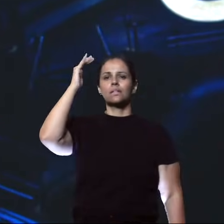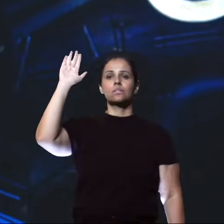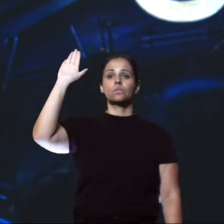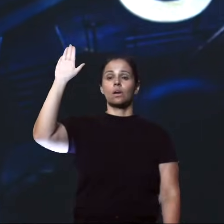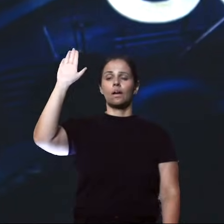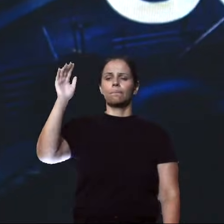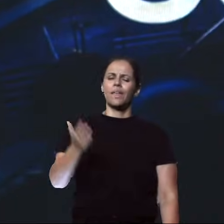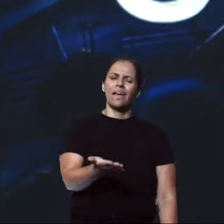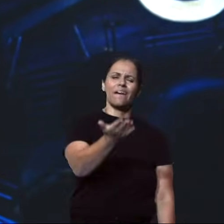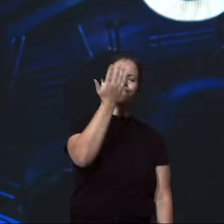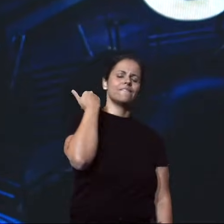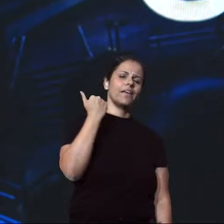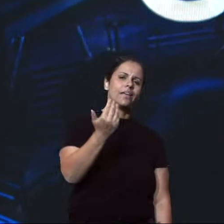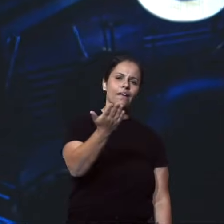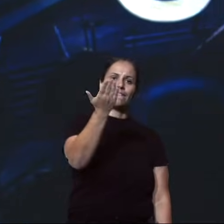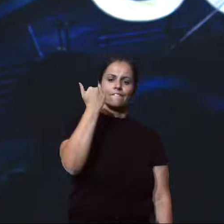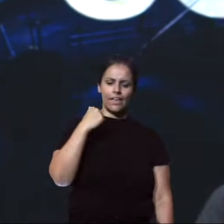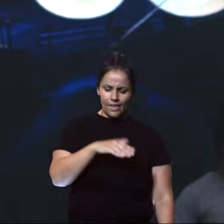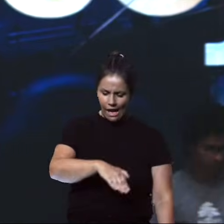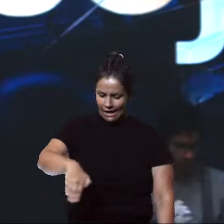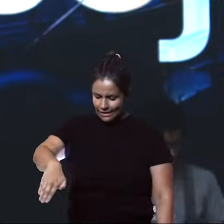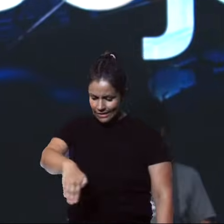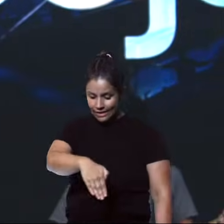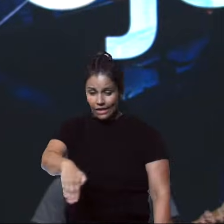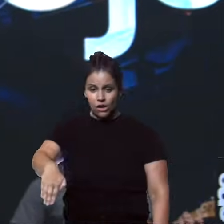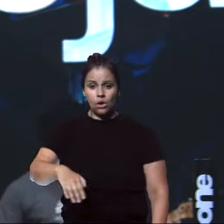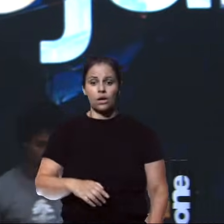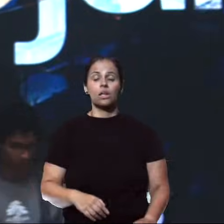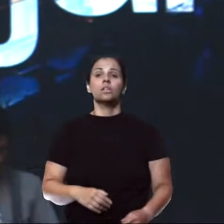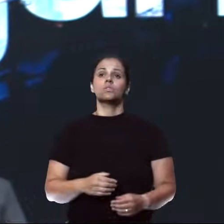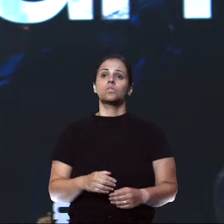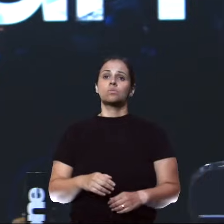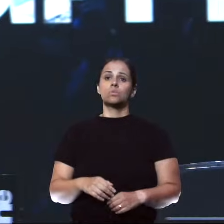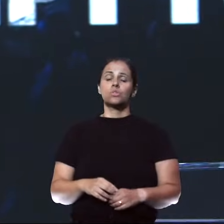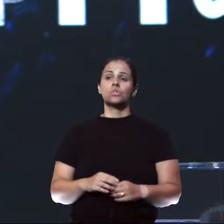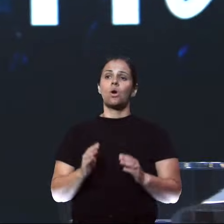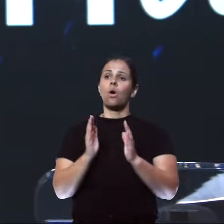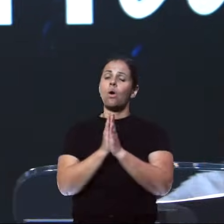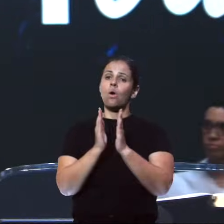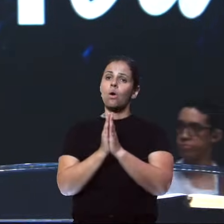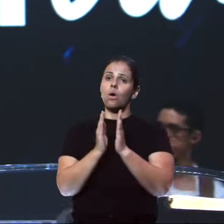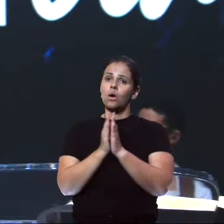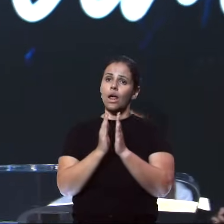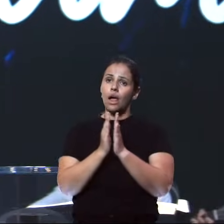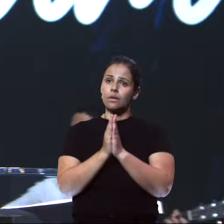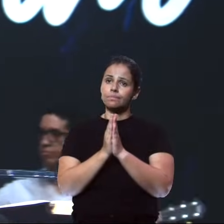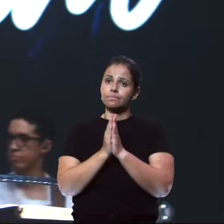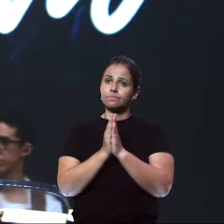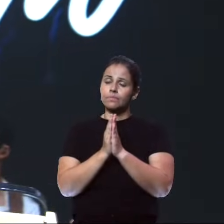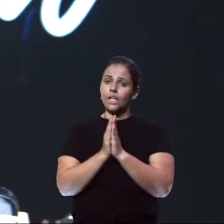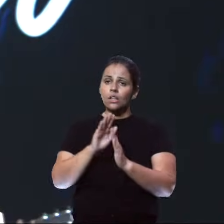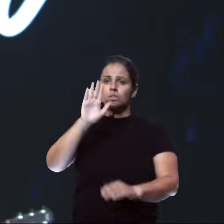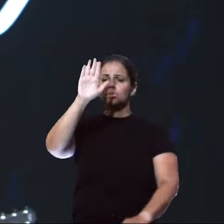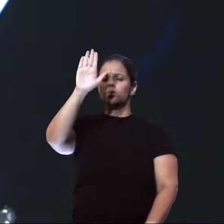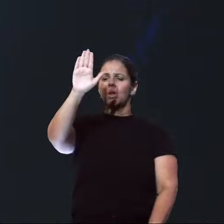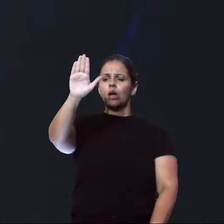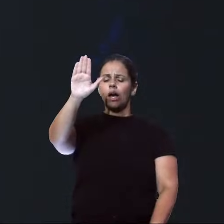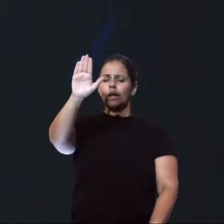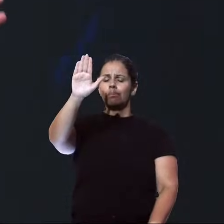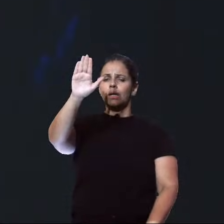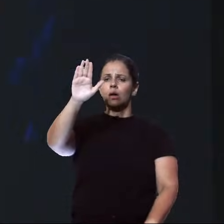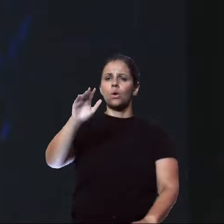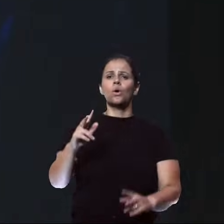Saia do seu lugar e venha aqui à frente. Nós queremos pedir ao Senhor, como Paulo fez com Timóteo, pela imposição de mãos. Nós queremos dizer: